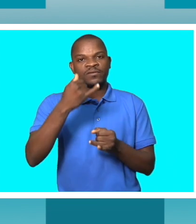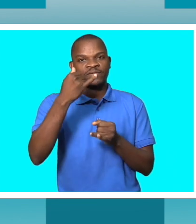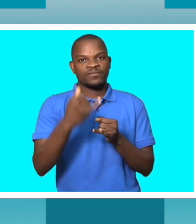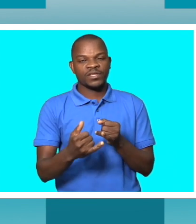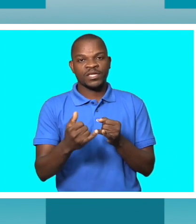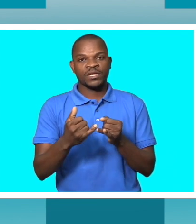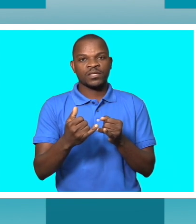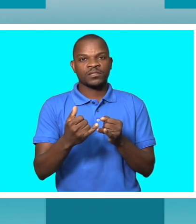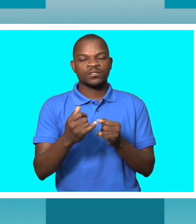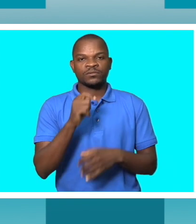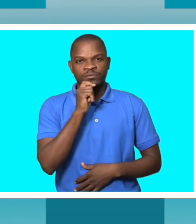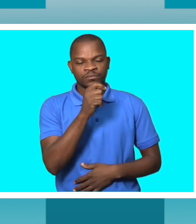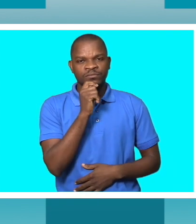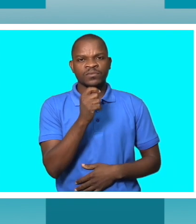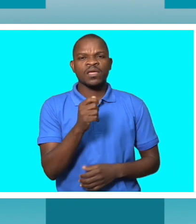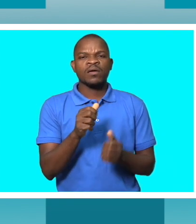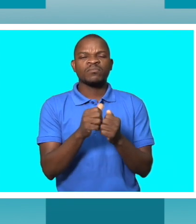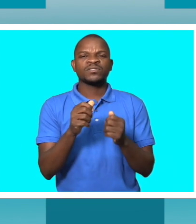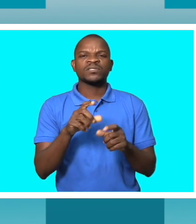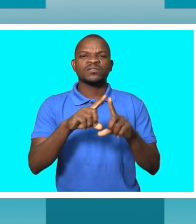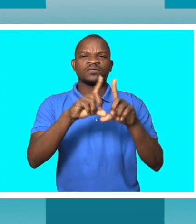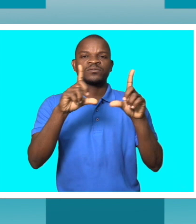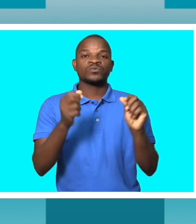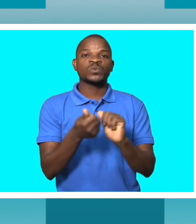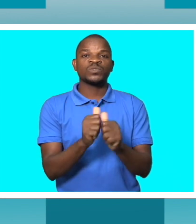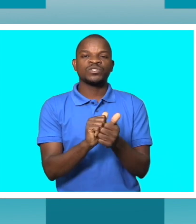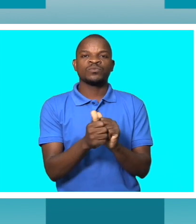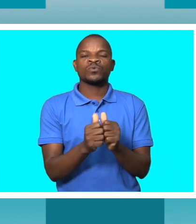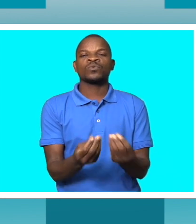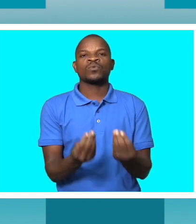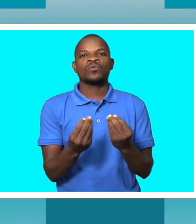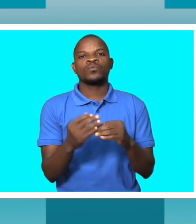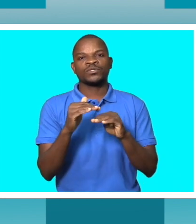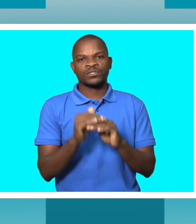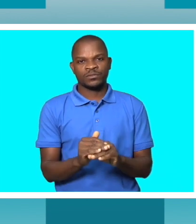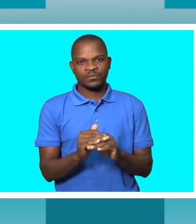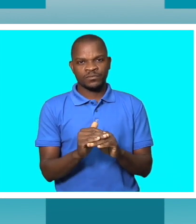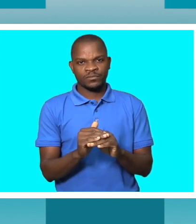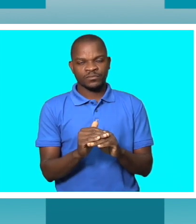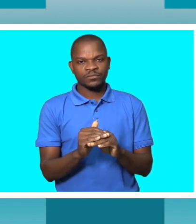mesmo na data final da nossa entrevista, em relação ao desporto, esbute,